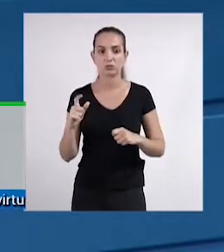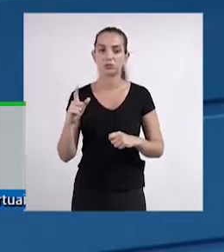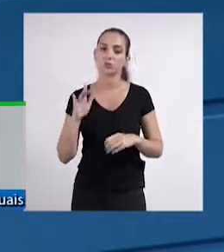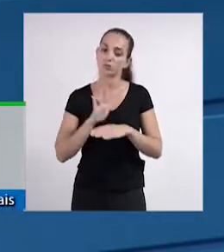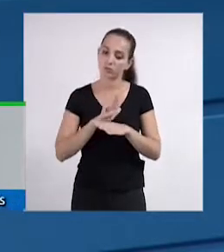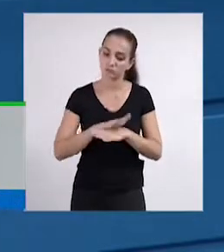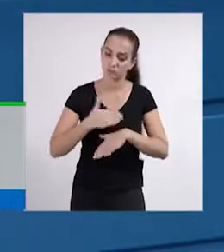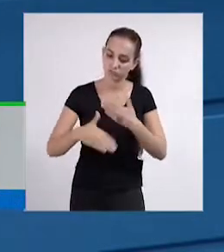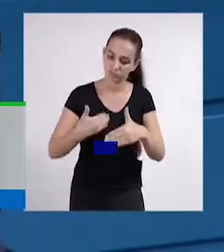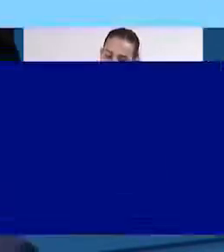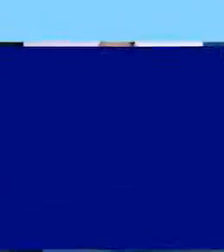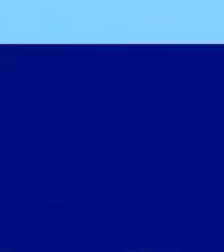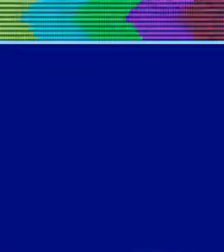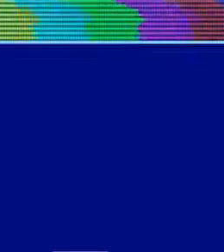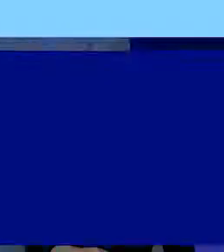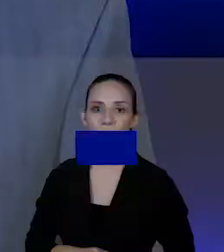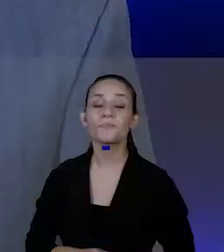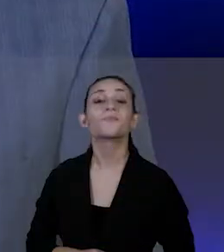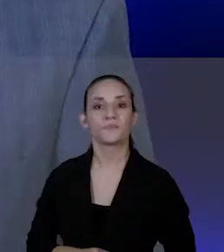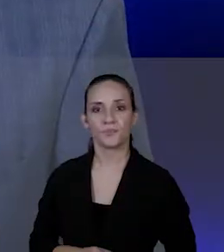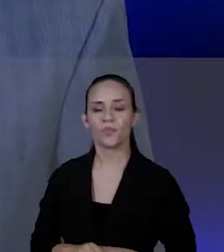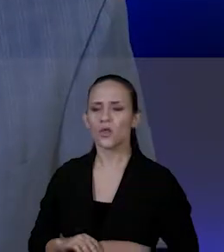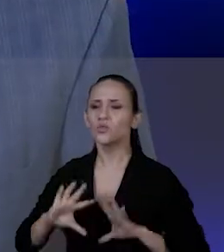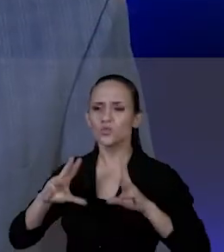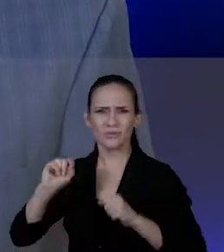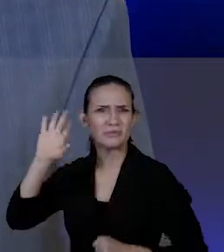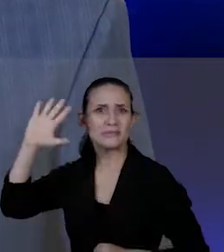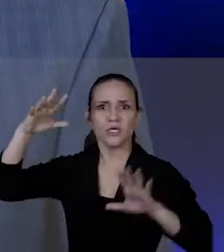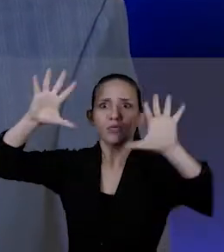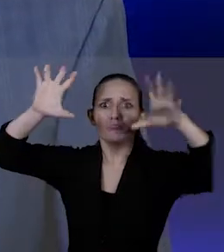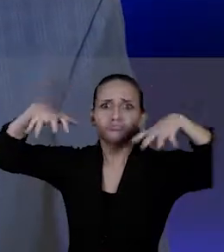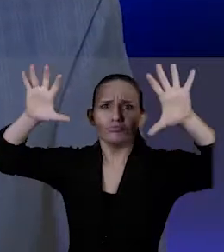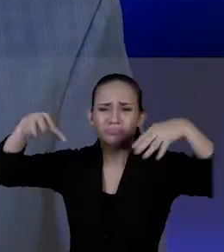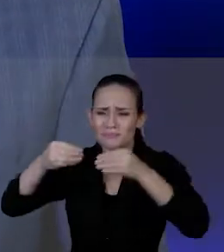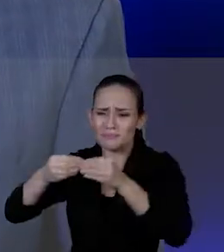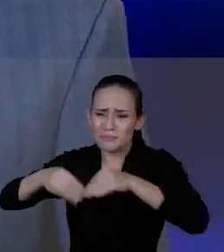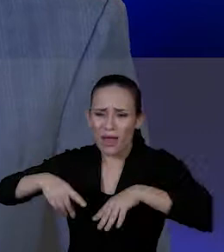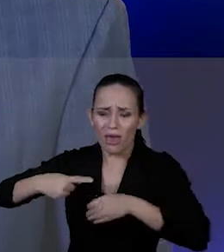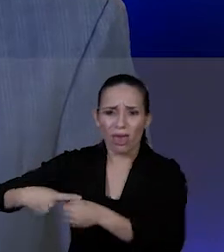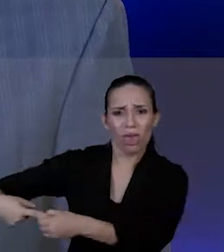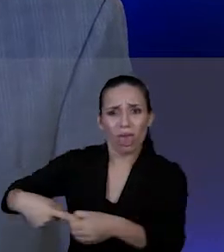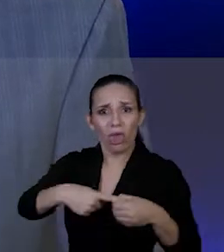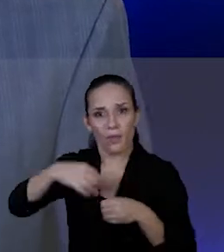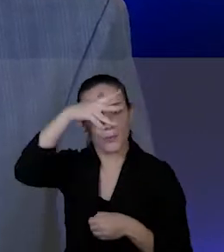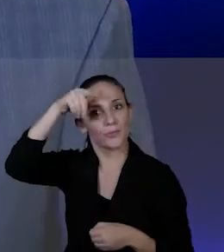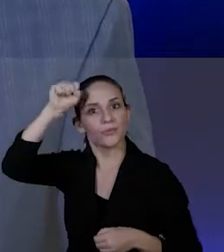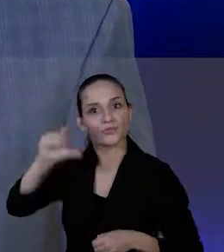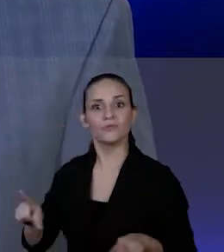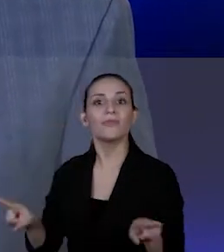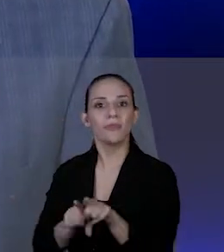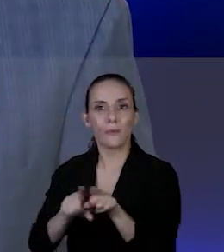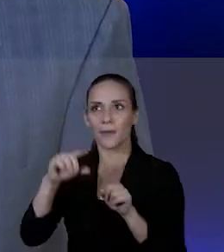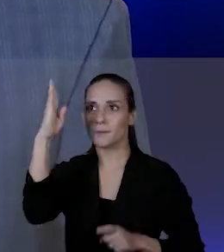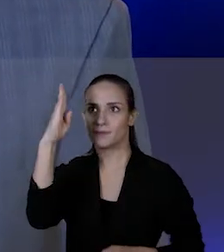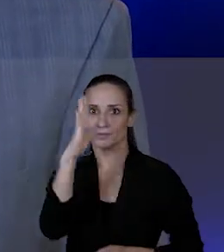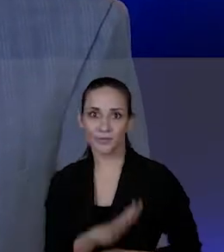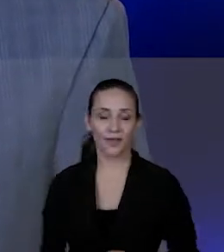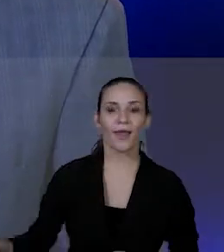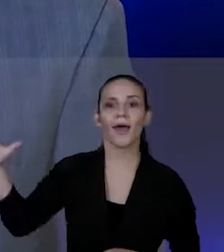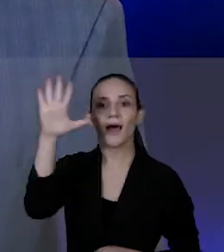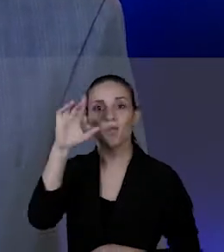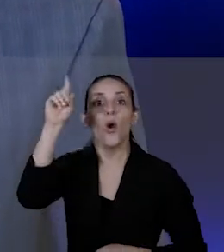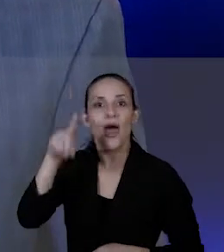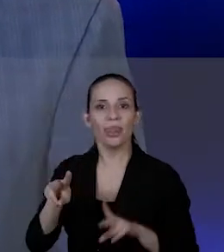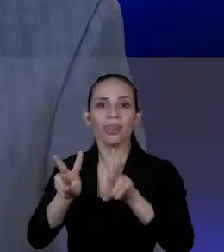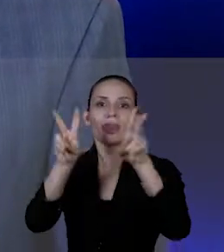nessa pesca zero. Obrigado. Os estragos causados pelas chuvas dos municípios do estado e as tragédias ocorridas